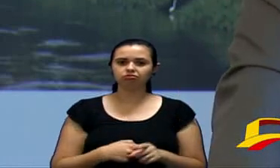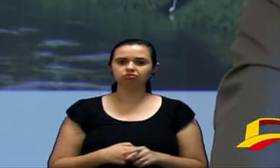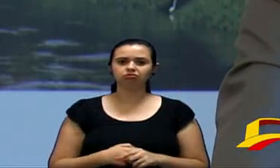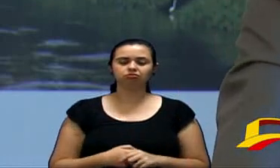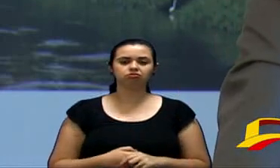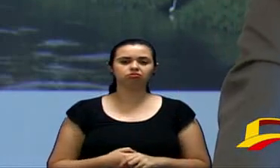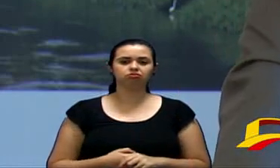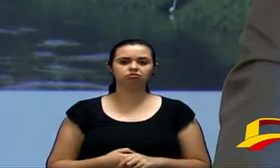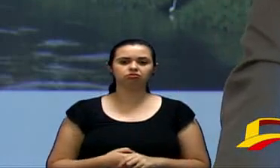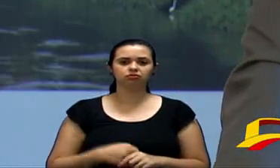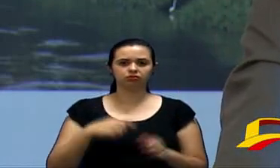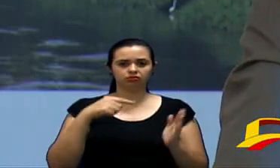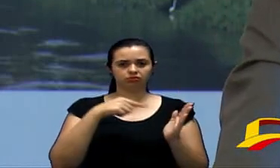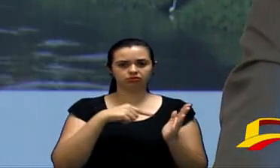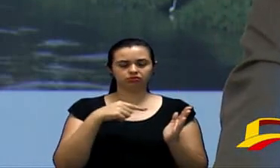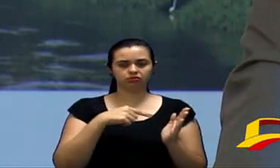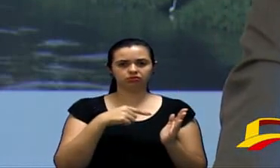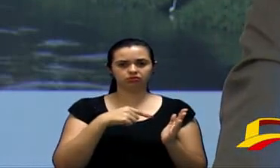está aqui,